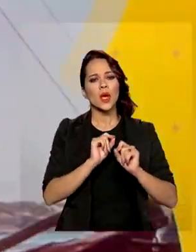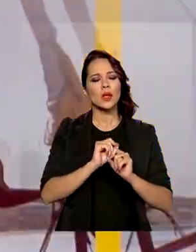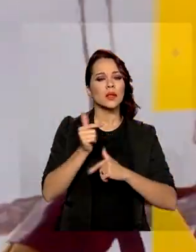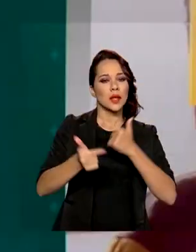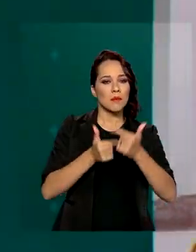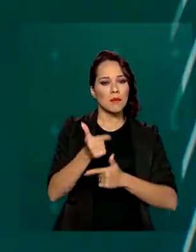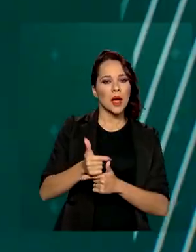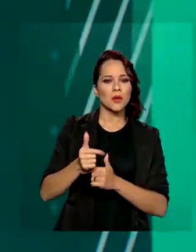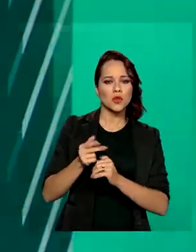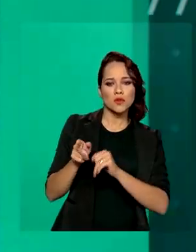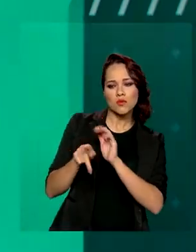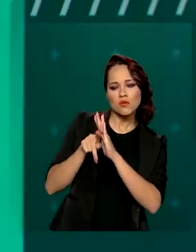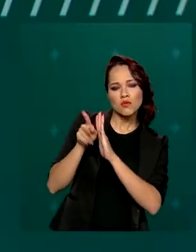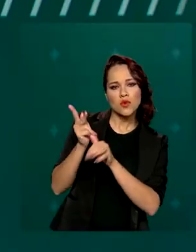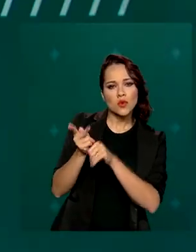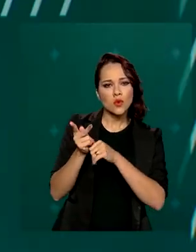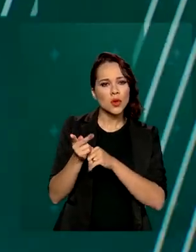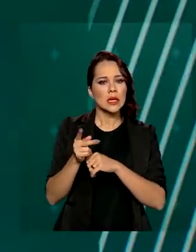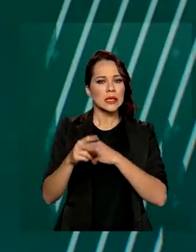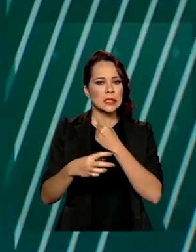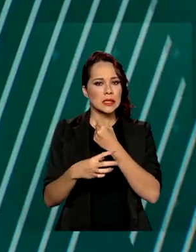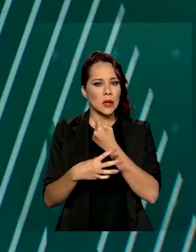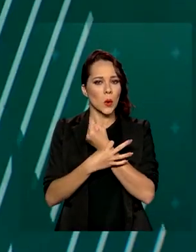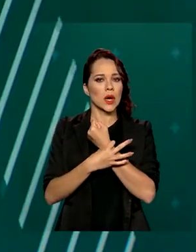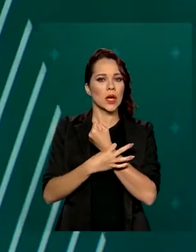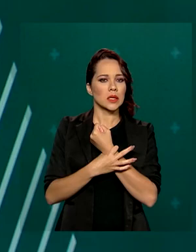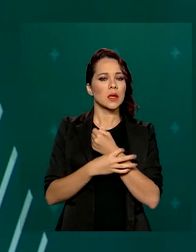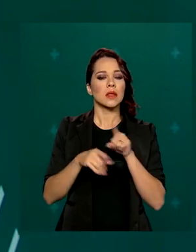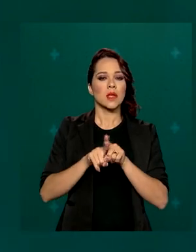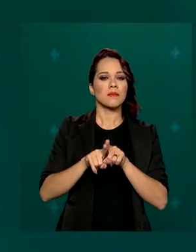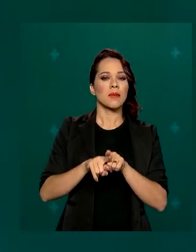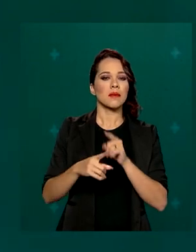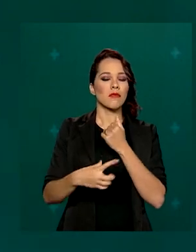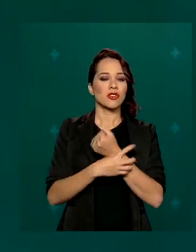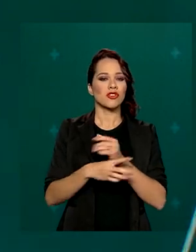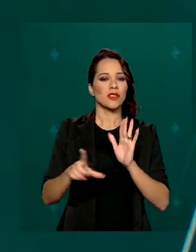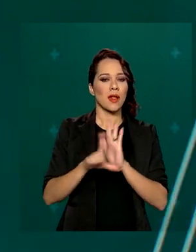missões de reconhecimento, segurança, choque e garantia da lei e da ordem.